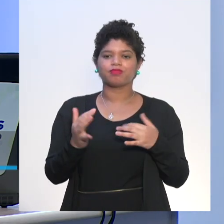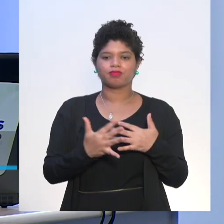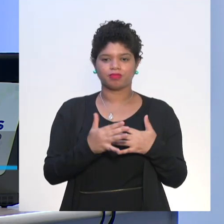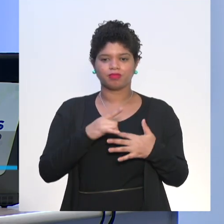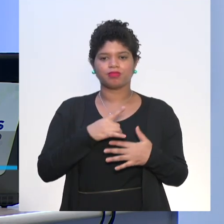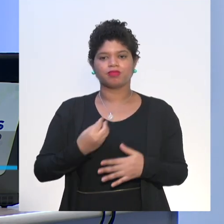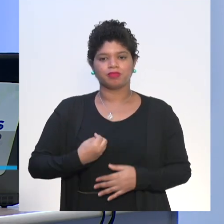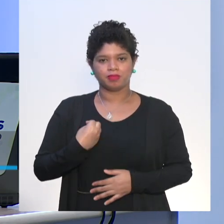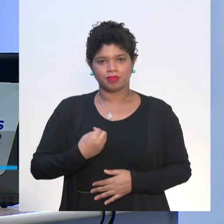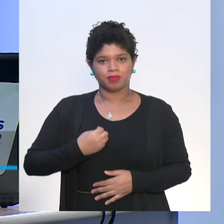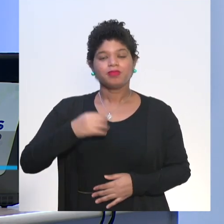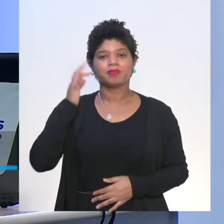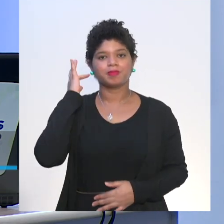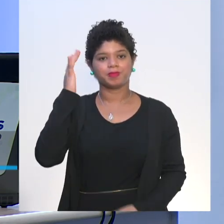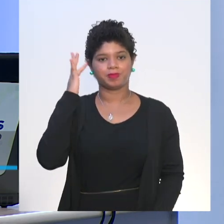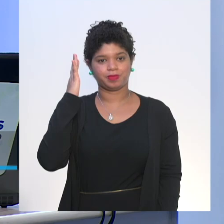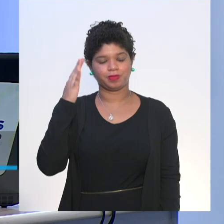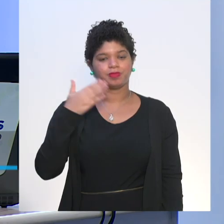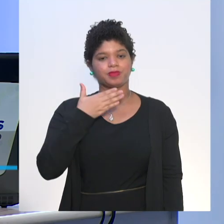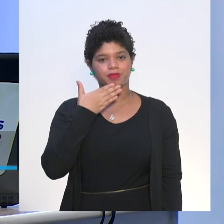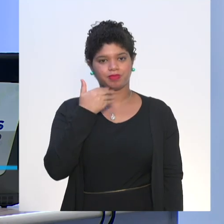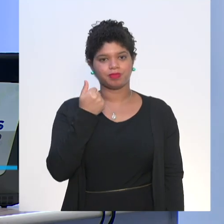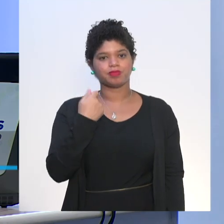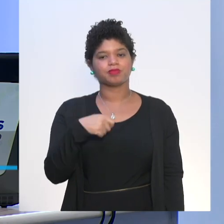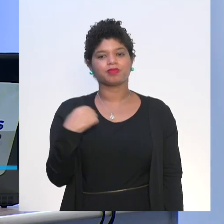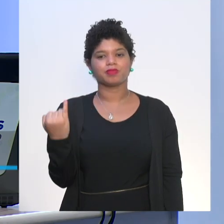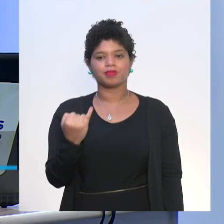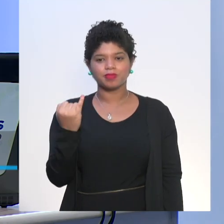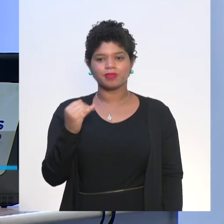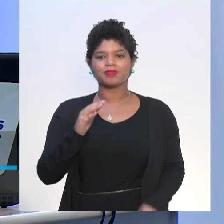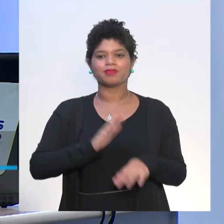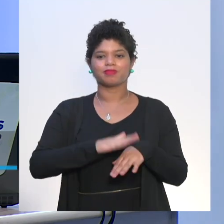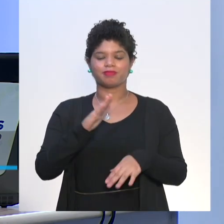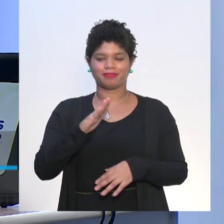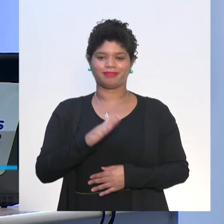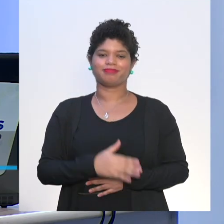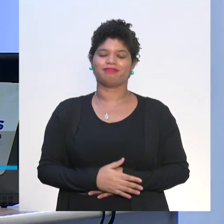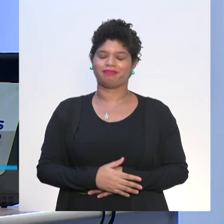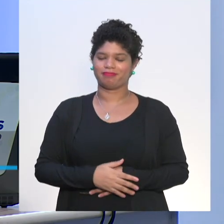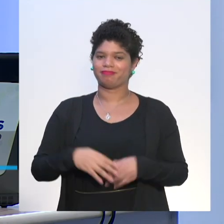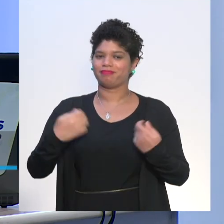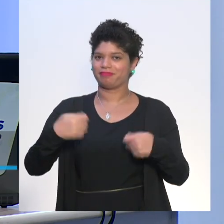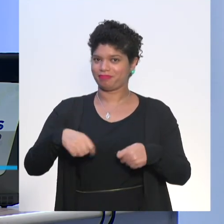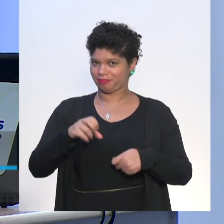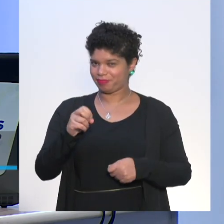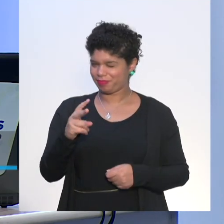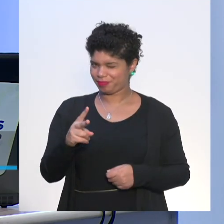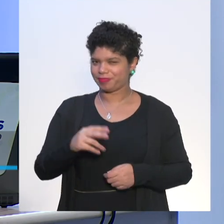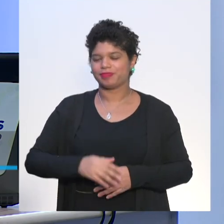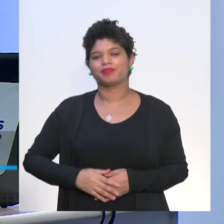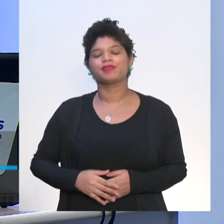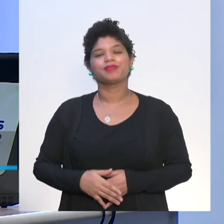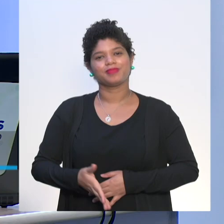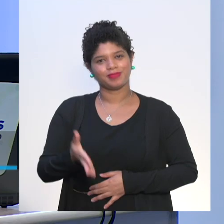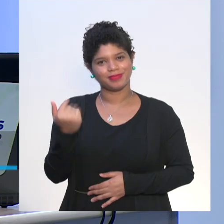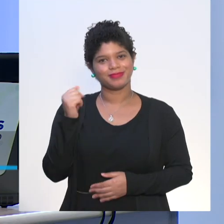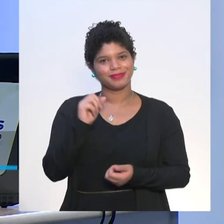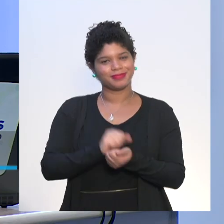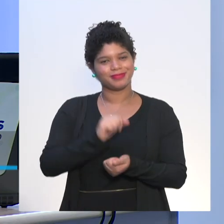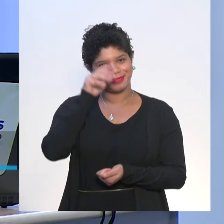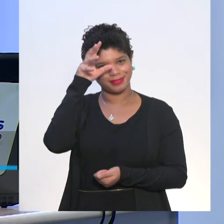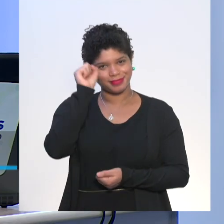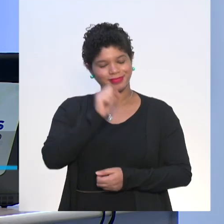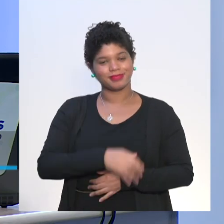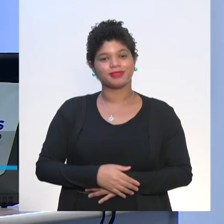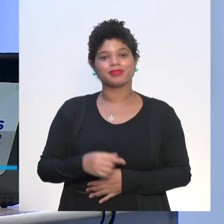vivendo, essa reflexão ela ganha ainda mais importância e ainda mais necessidade. Então, vamos juntos.